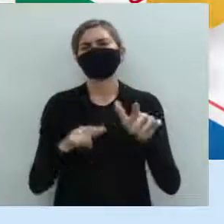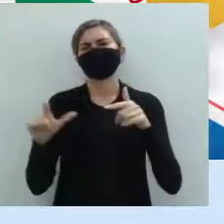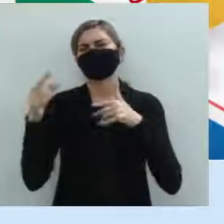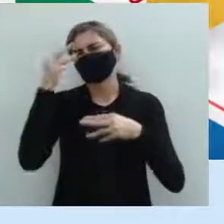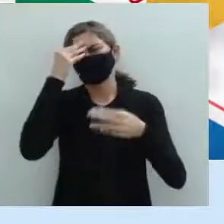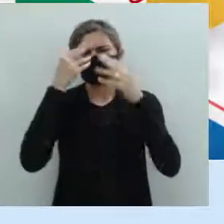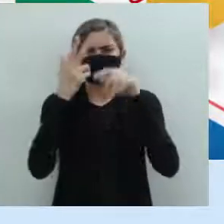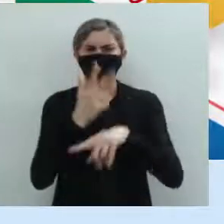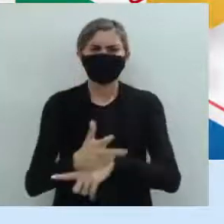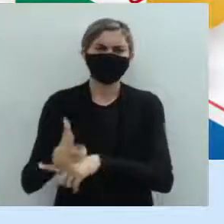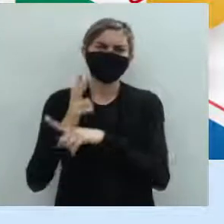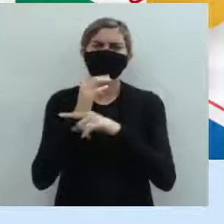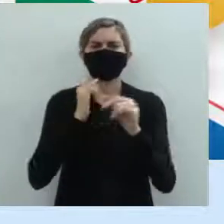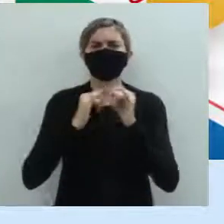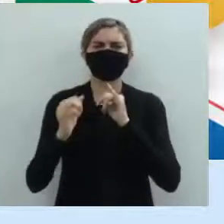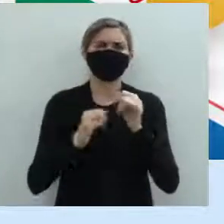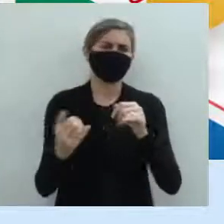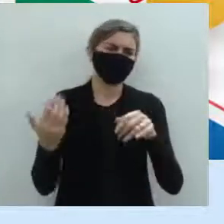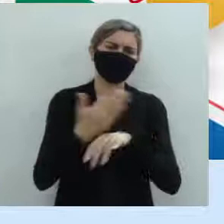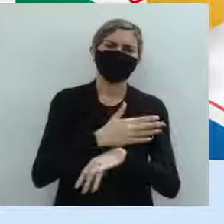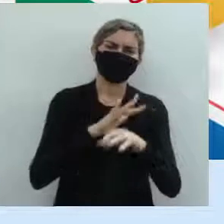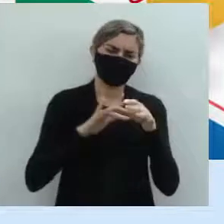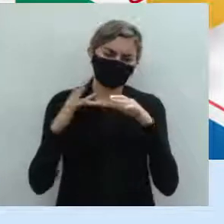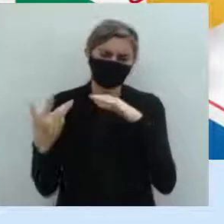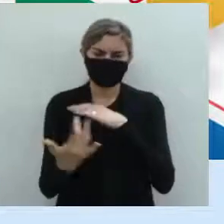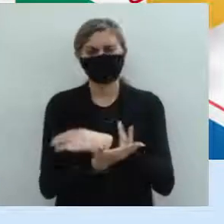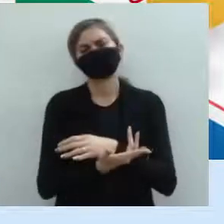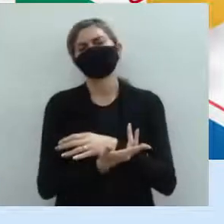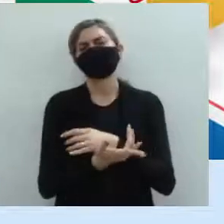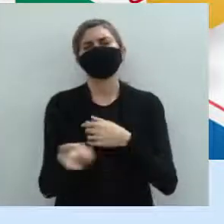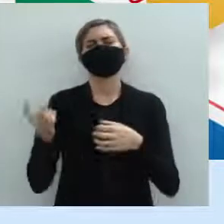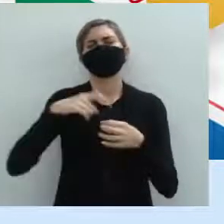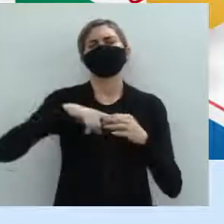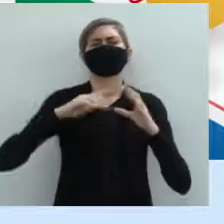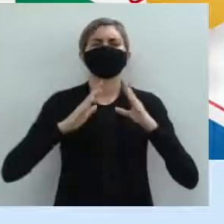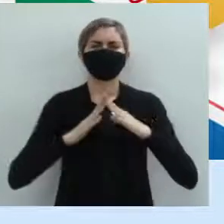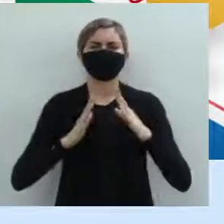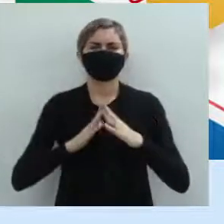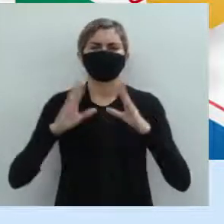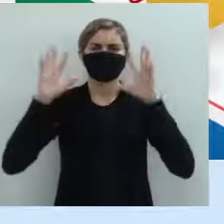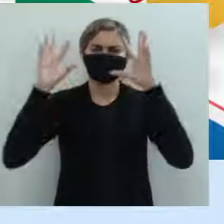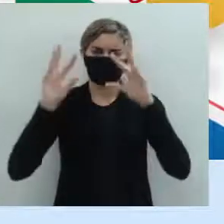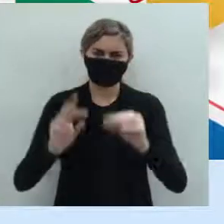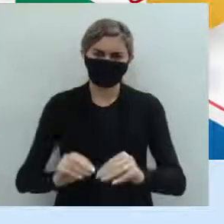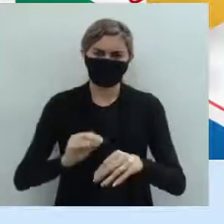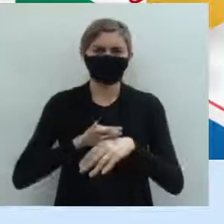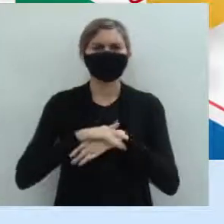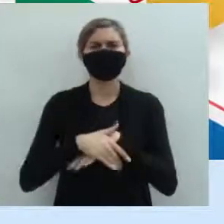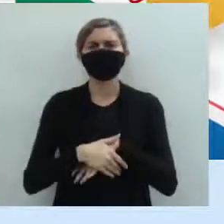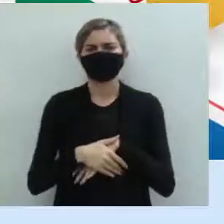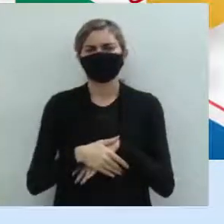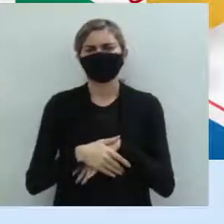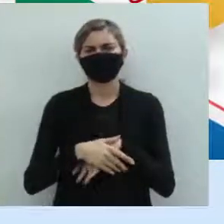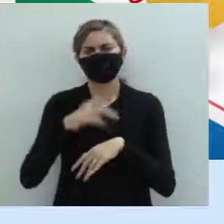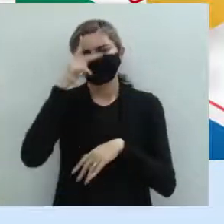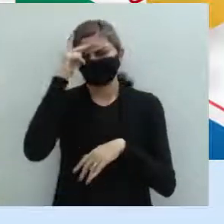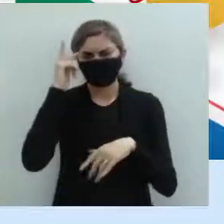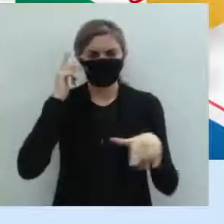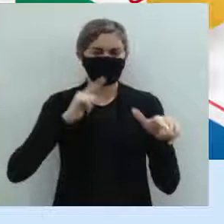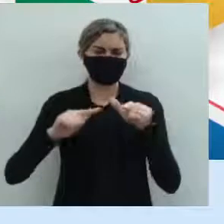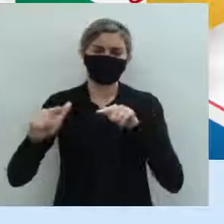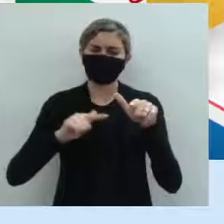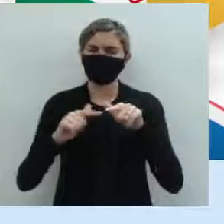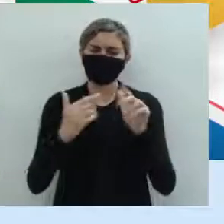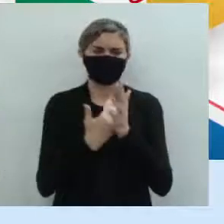grava um vídeo na internet e entra nas redes sociais e volta para casa tarde da noite. Então as pessoas precisam trabalhar